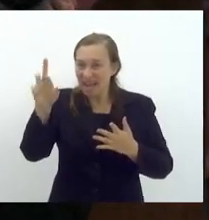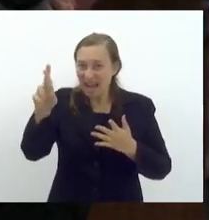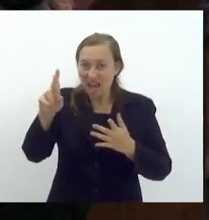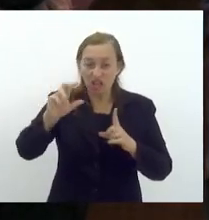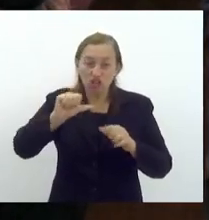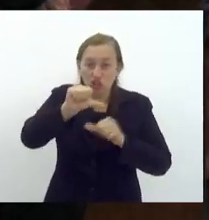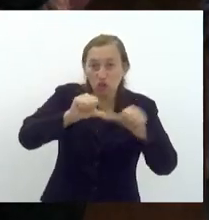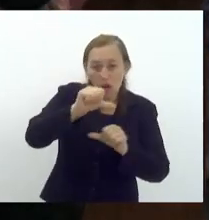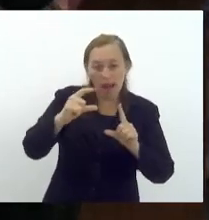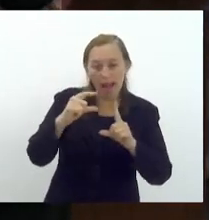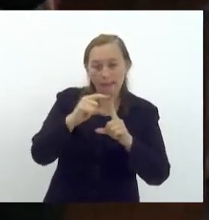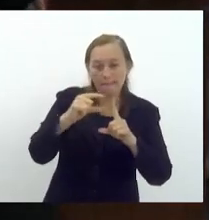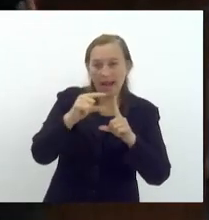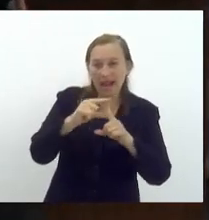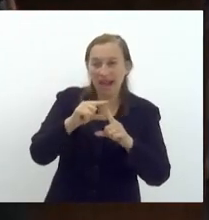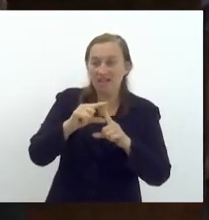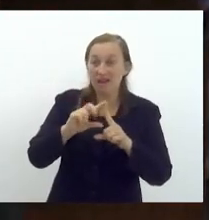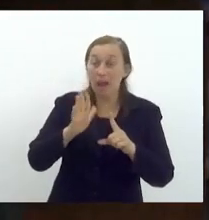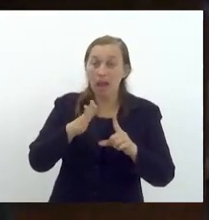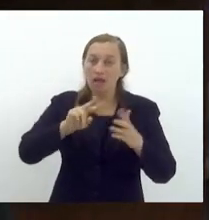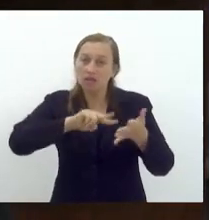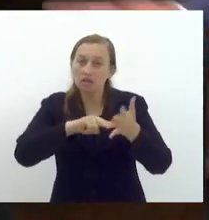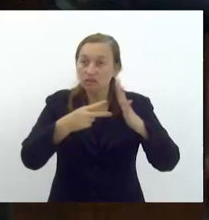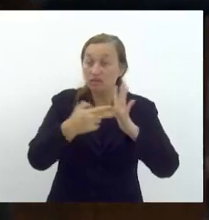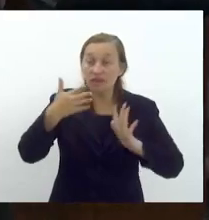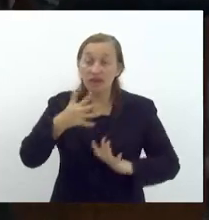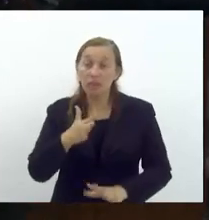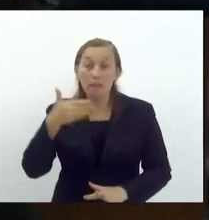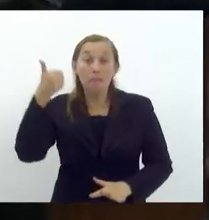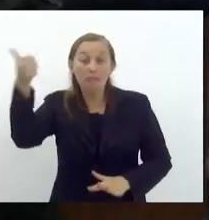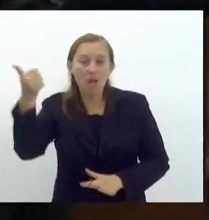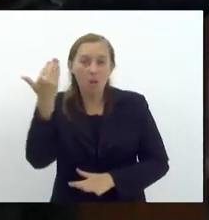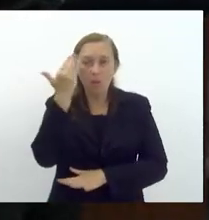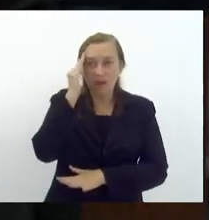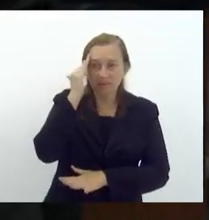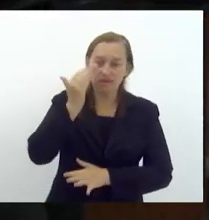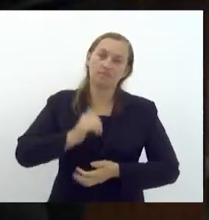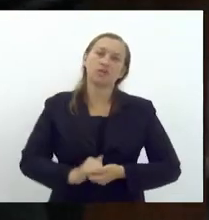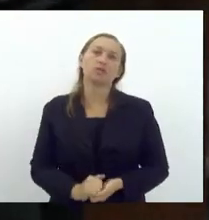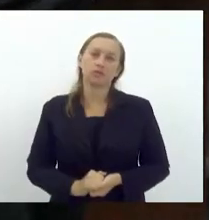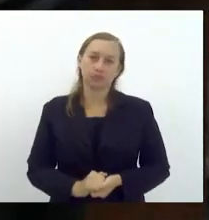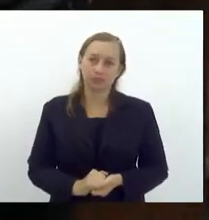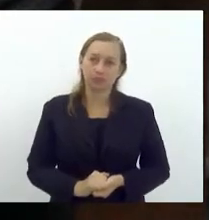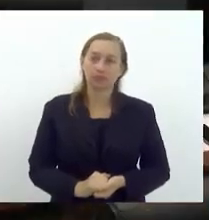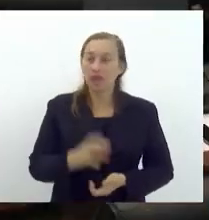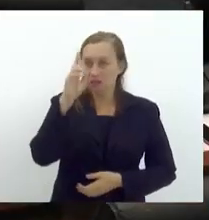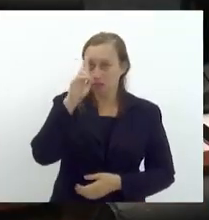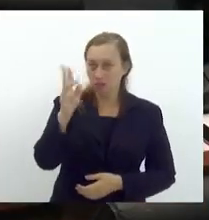descumprimento da Lei gerará rejeição de etc e tal